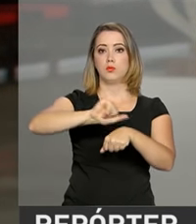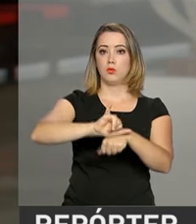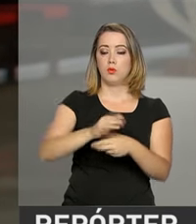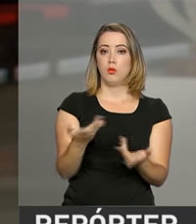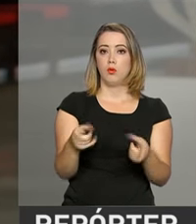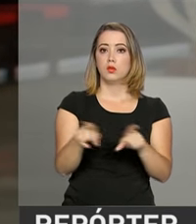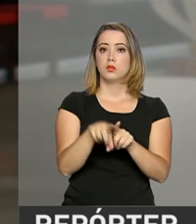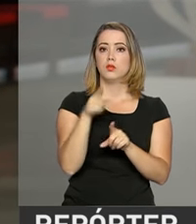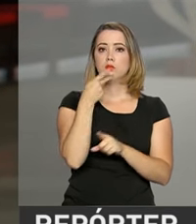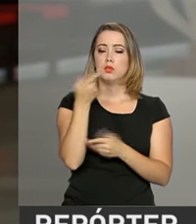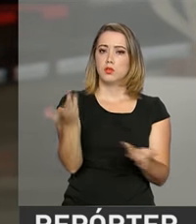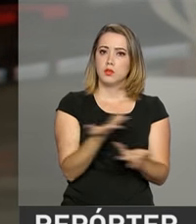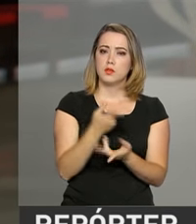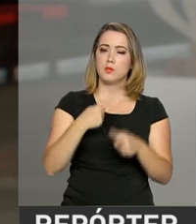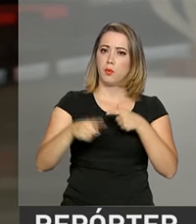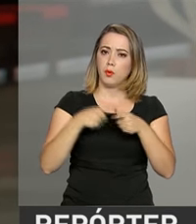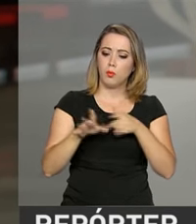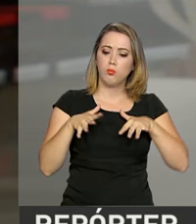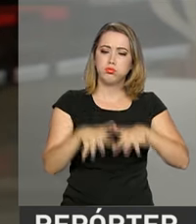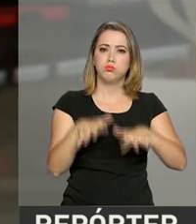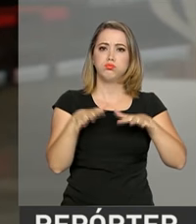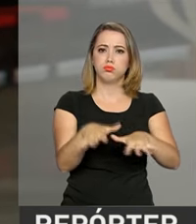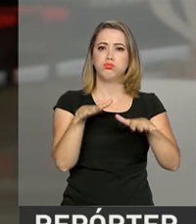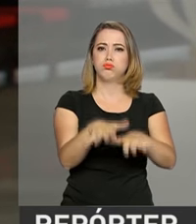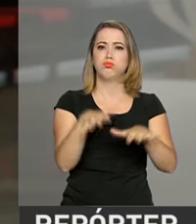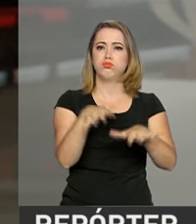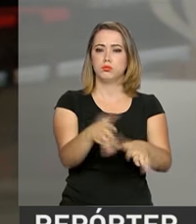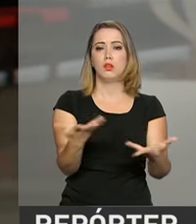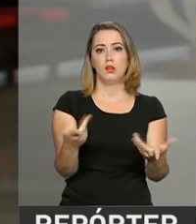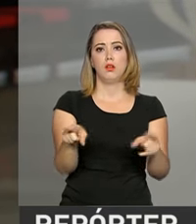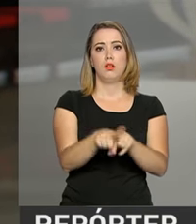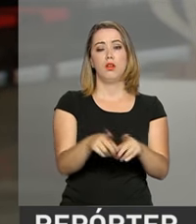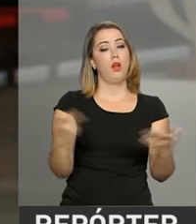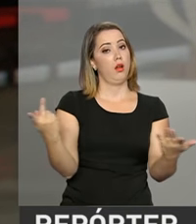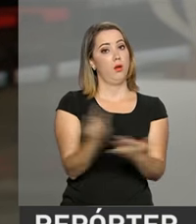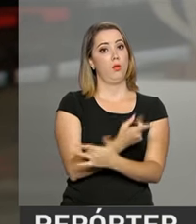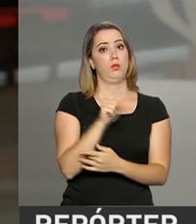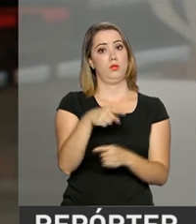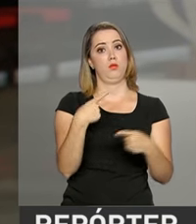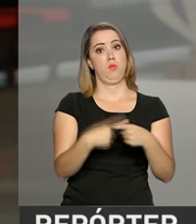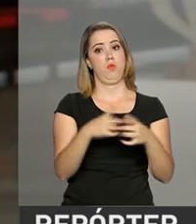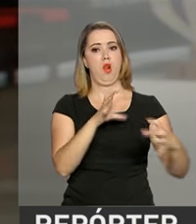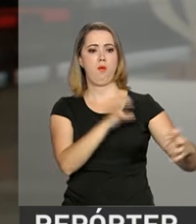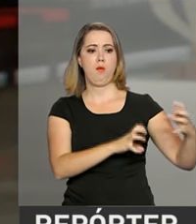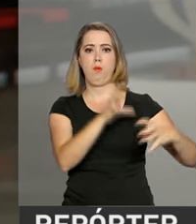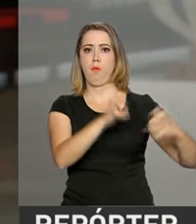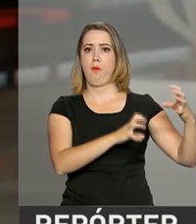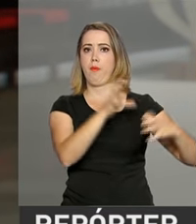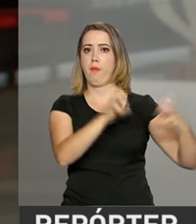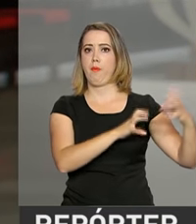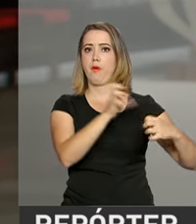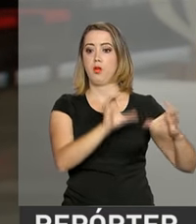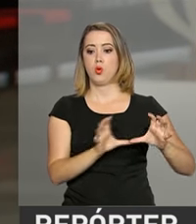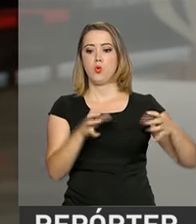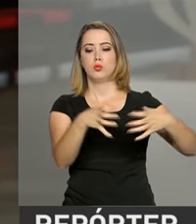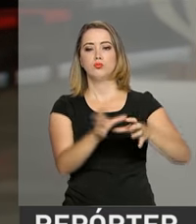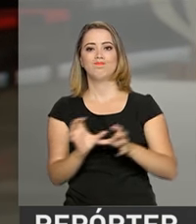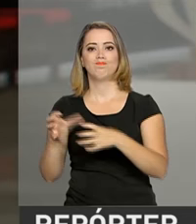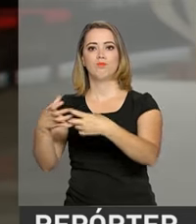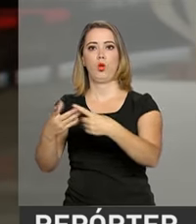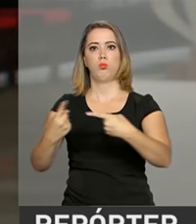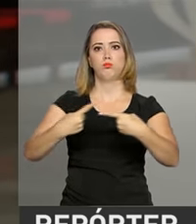esta rebelião no presídio Anísio Jobim foi motivada por uma briga entre facções rivais no